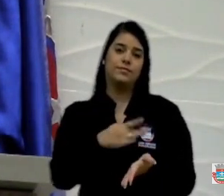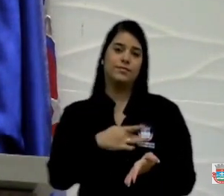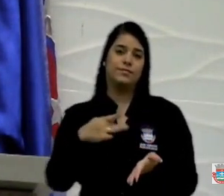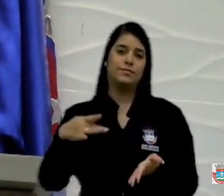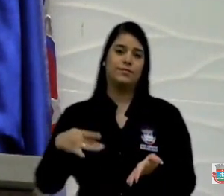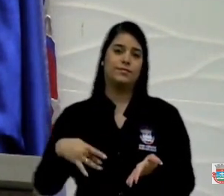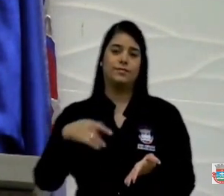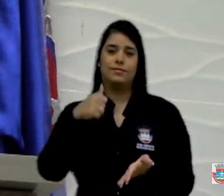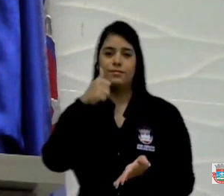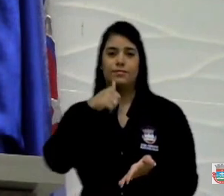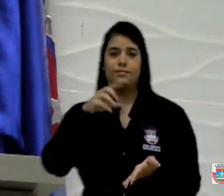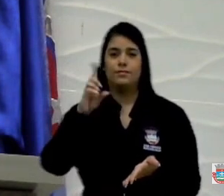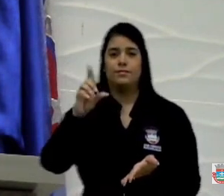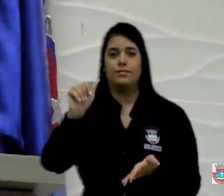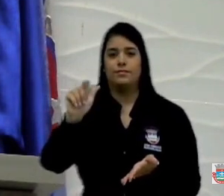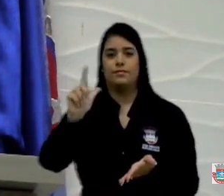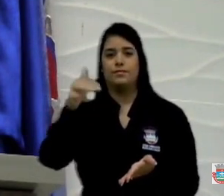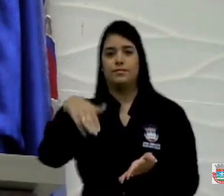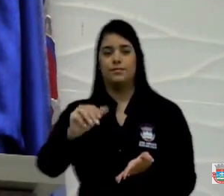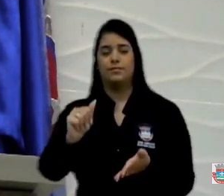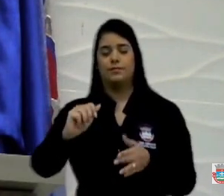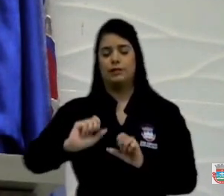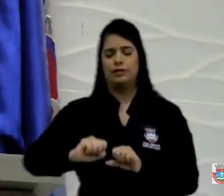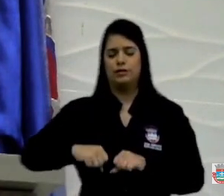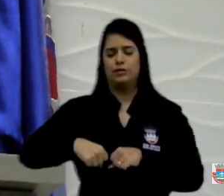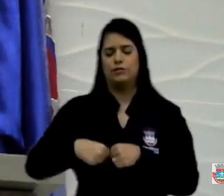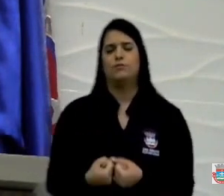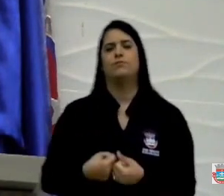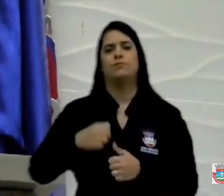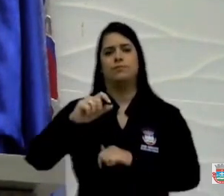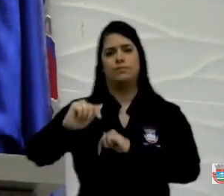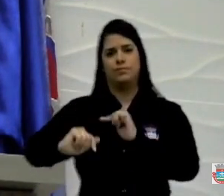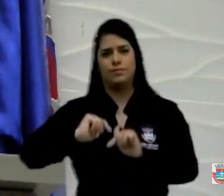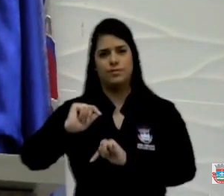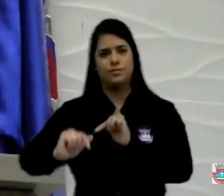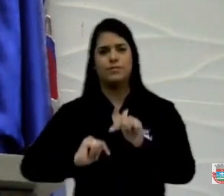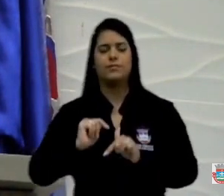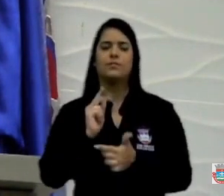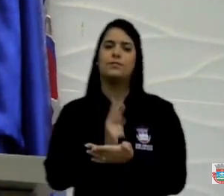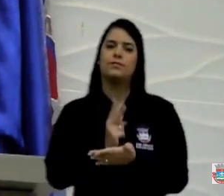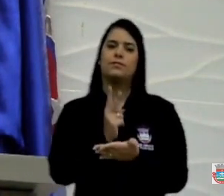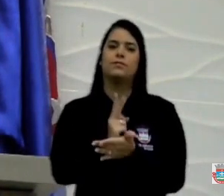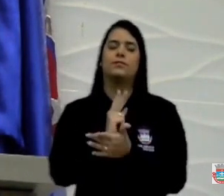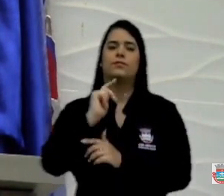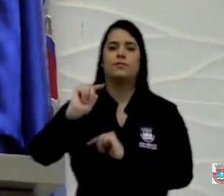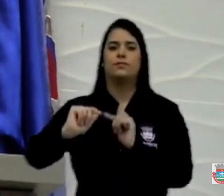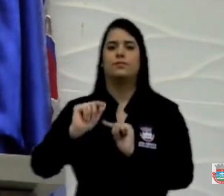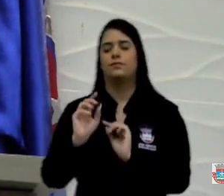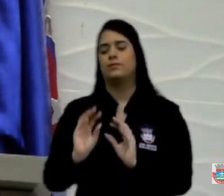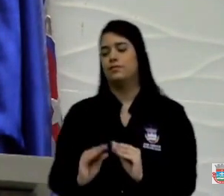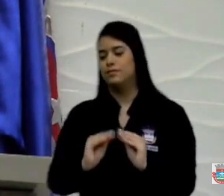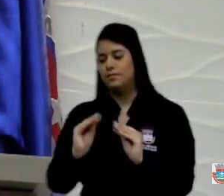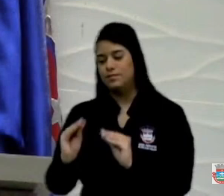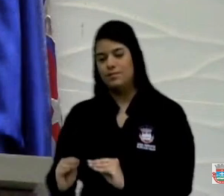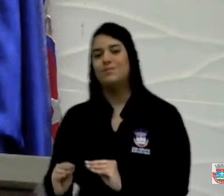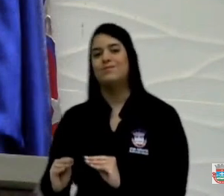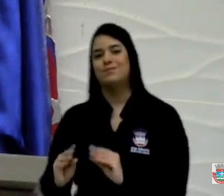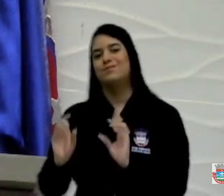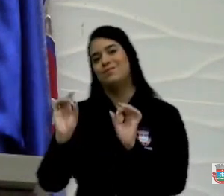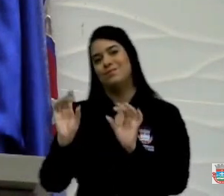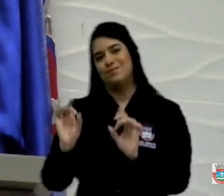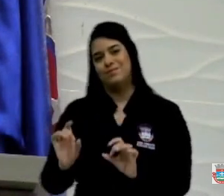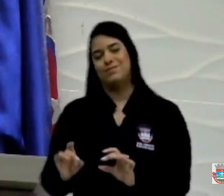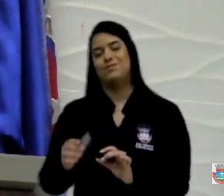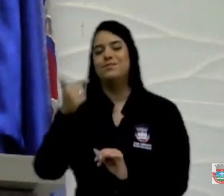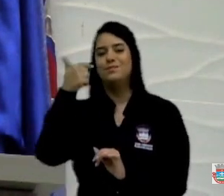Dalma Maciel, pelos seus esforços, sua dedicação em todos os serviços levados àquela comunidade. De forma especial,